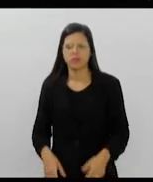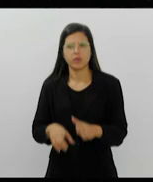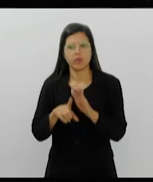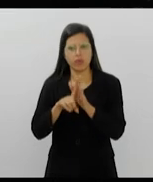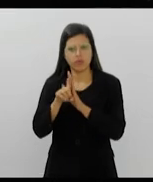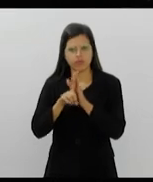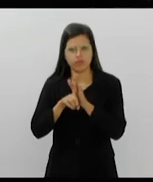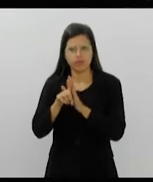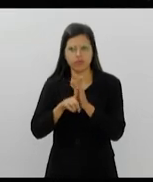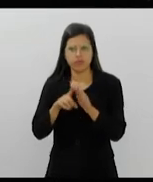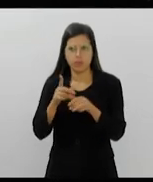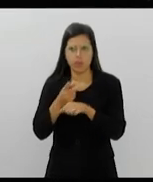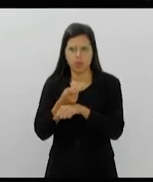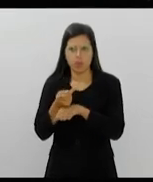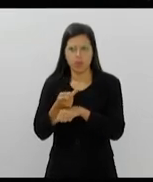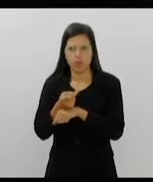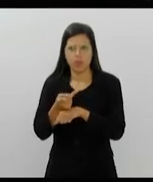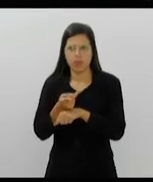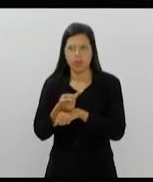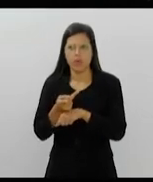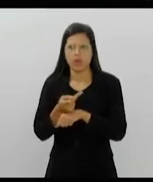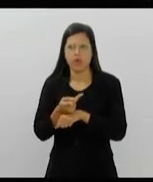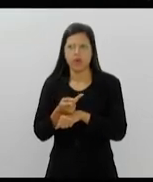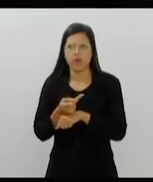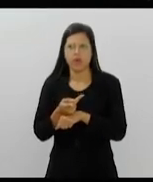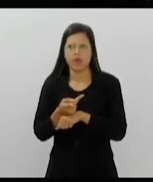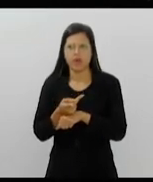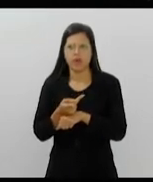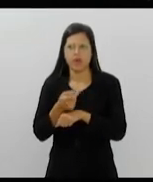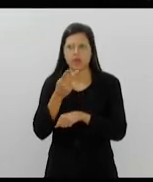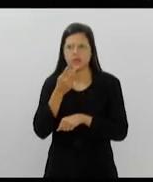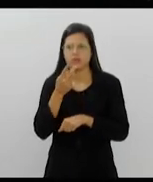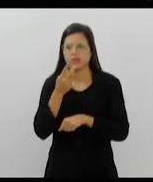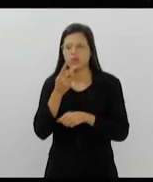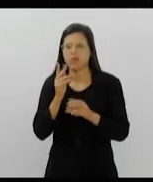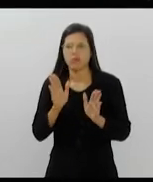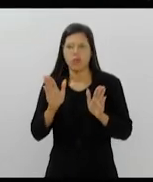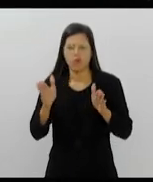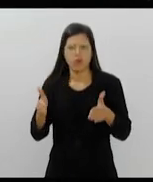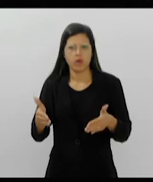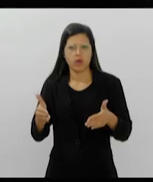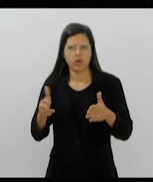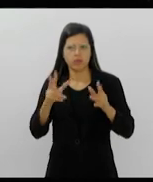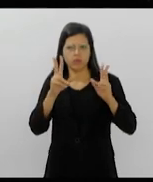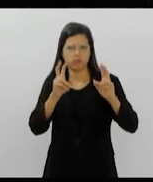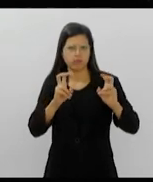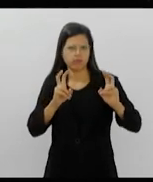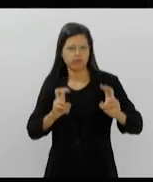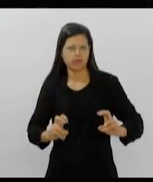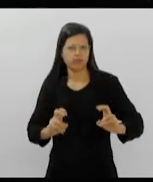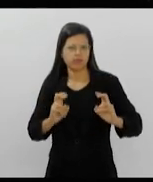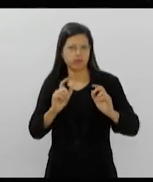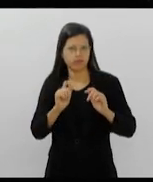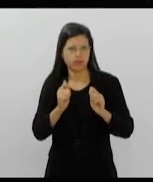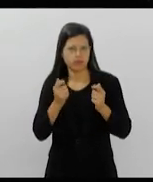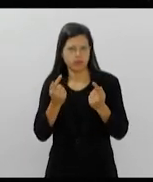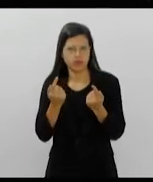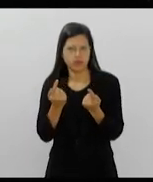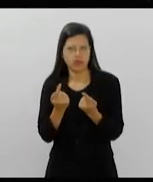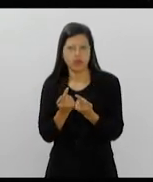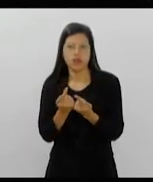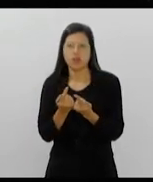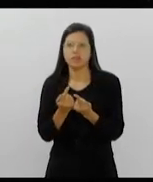tematicamente, voltar aqui às questões centrais do Parlamento Fluminense, que